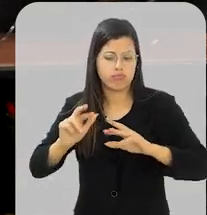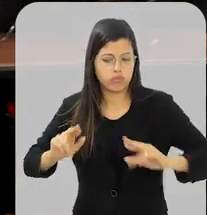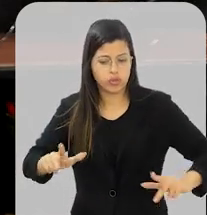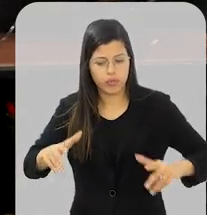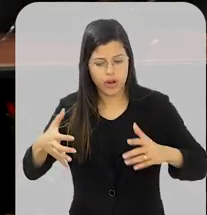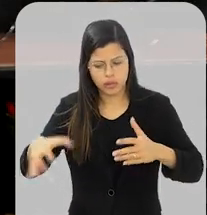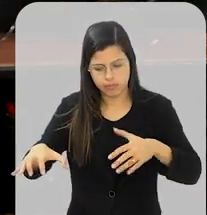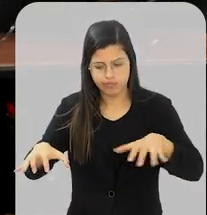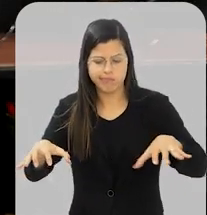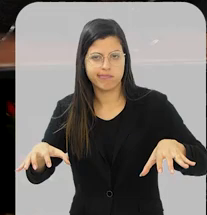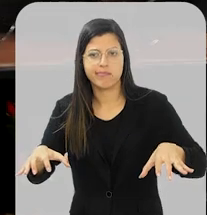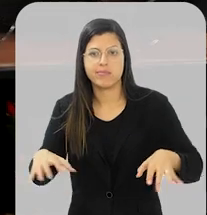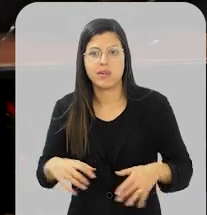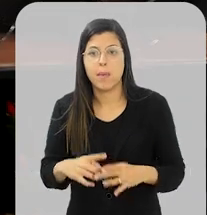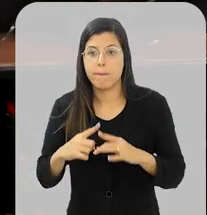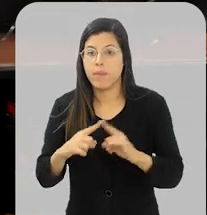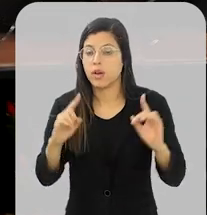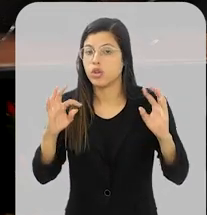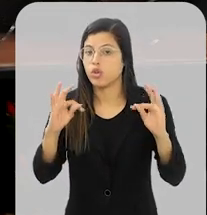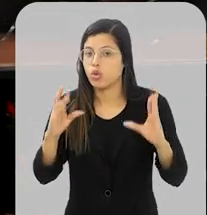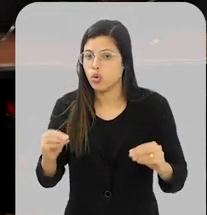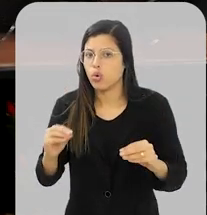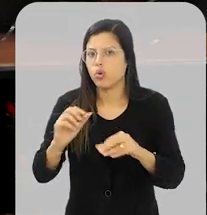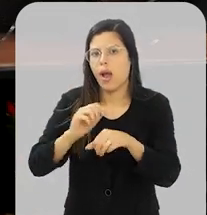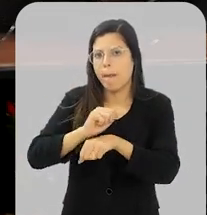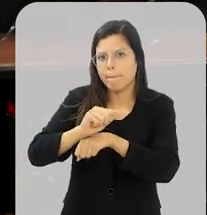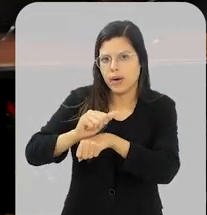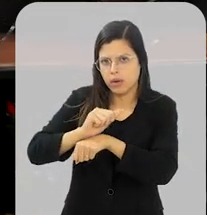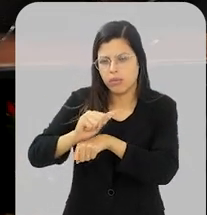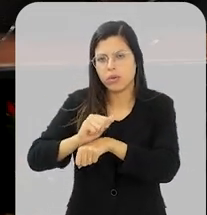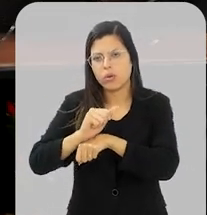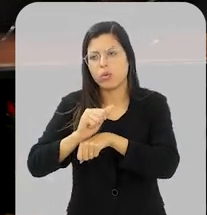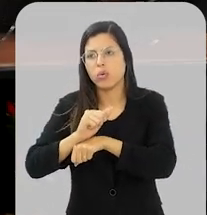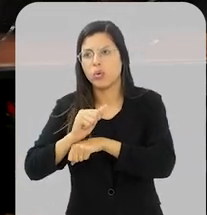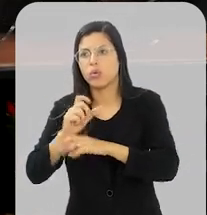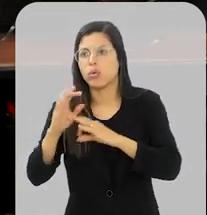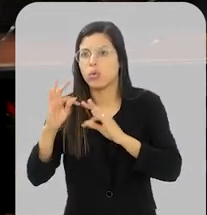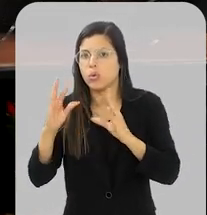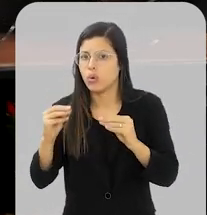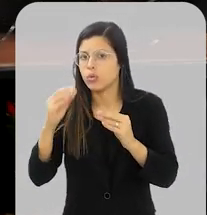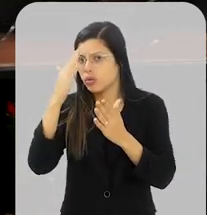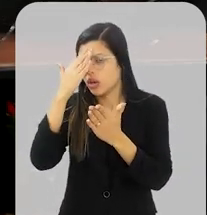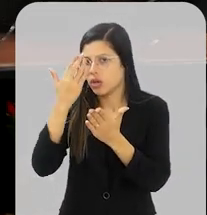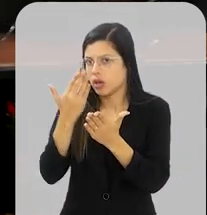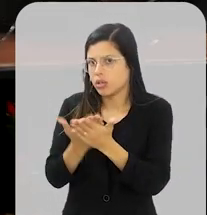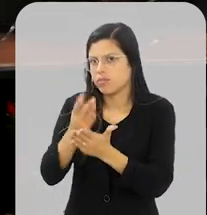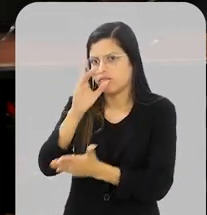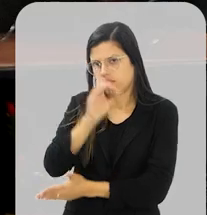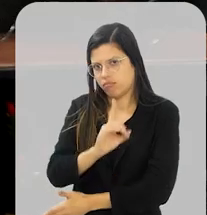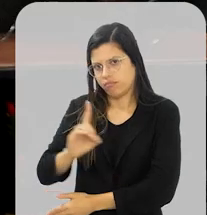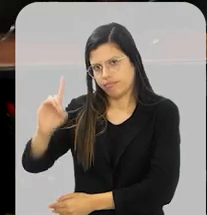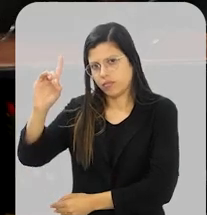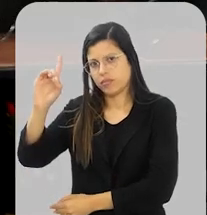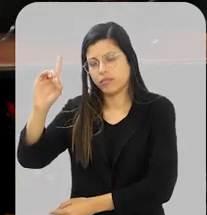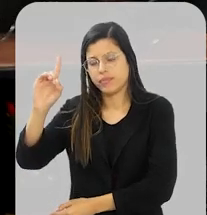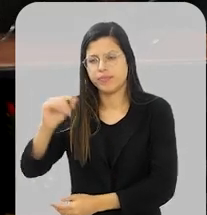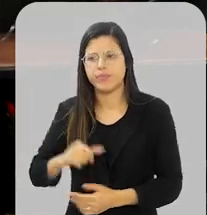a diferença deles. Mas todos são abrâmicos, ou seja, todos acreditam em